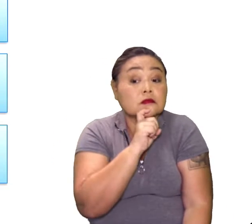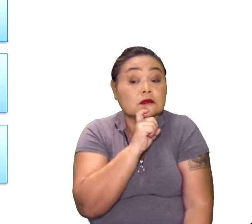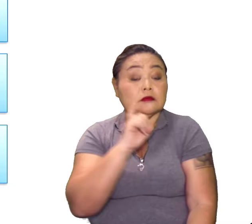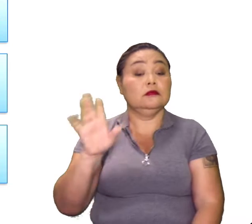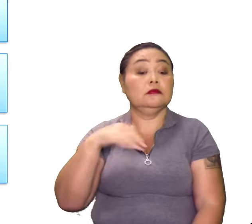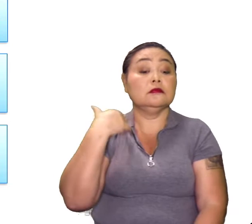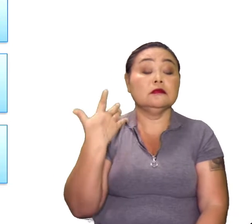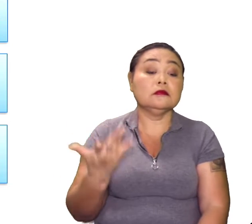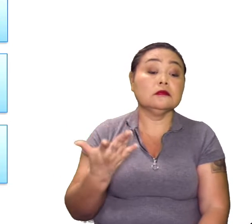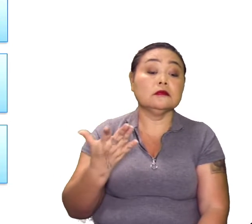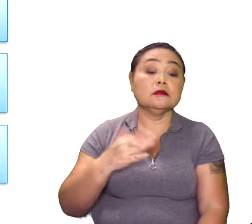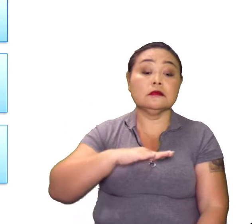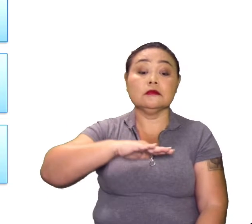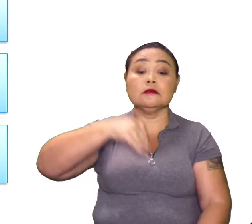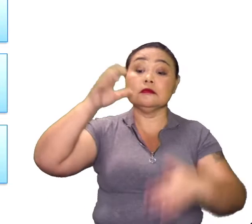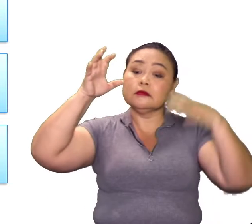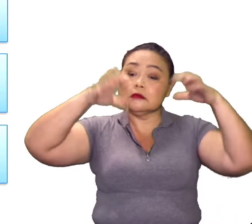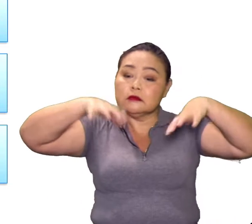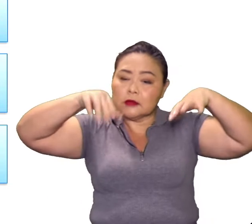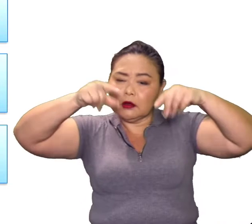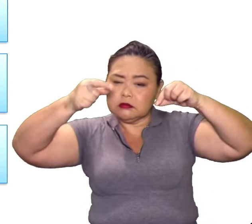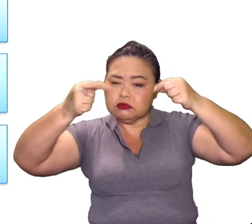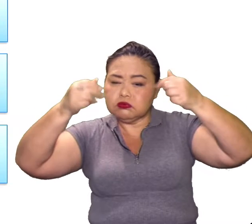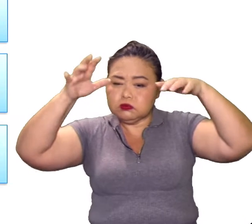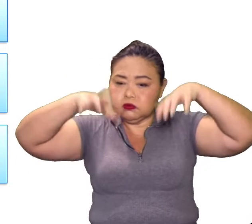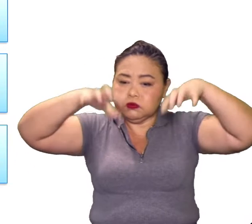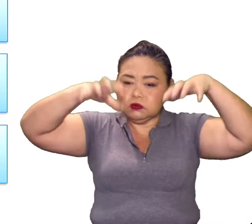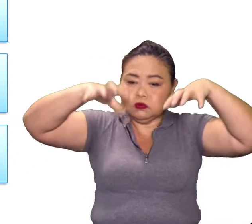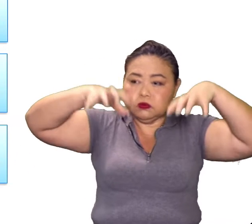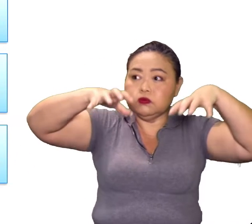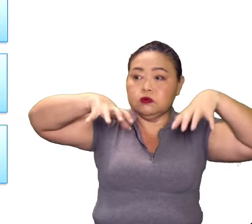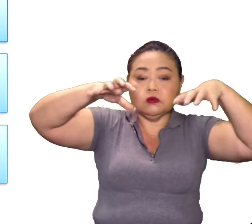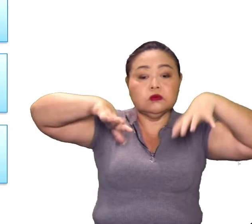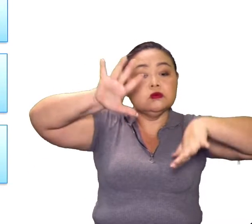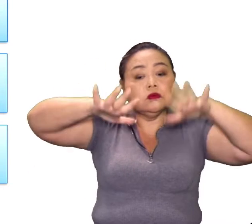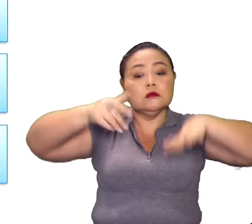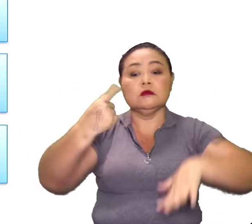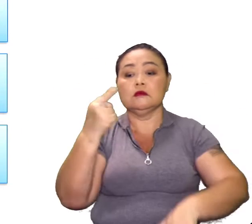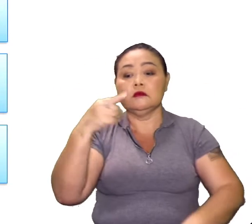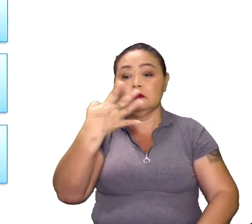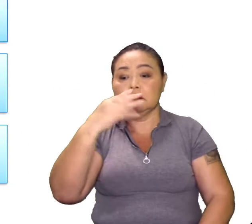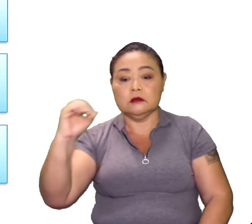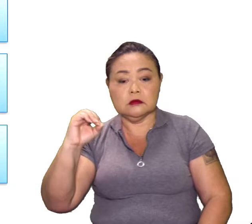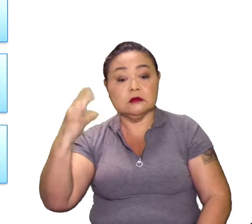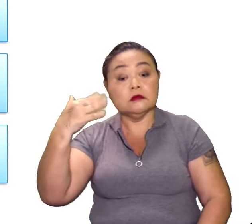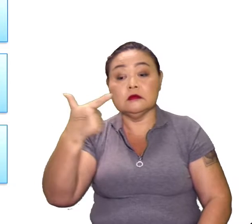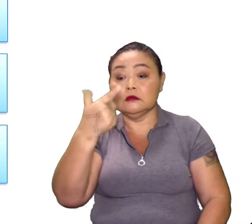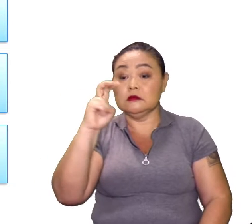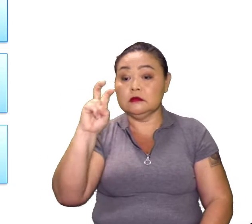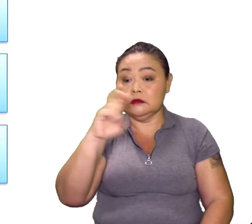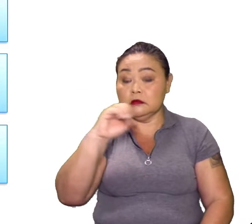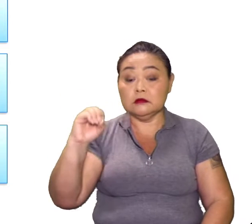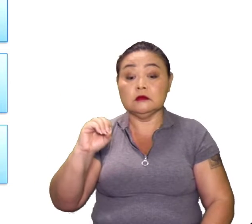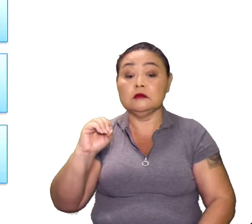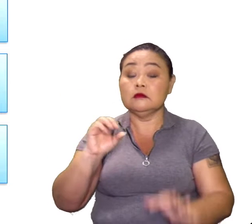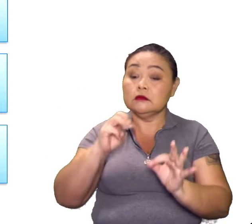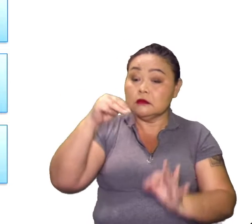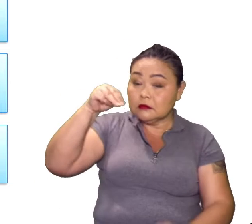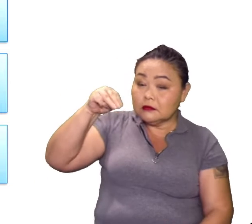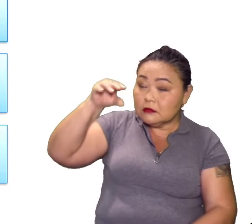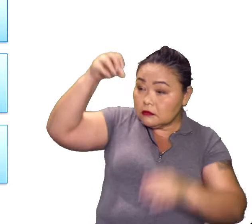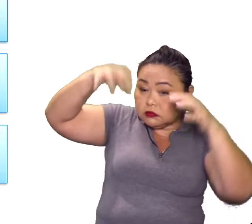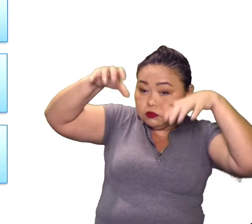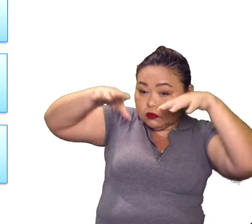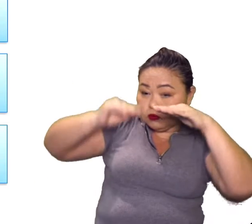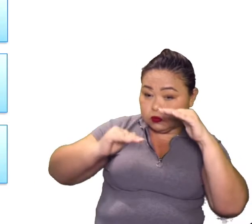75% no inverno. E a nossa precipitação, quer dizer, chuva, é em torno de 1.400 a 2.500